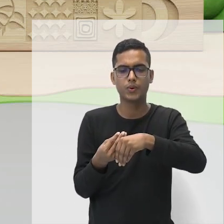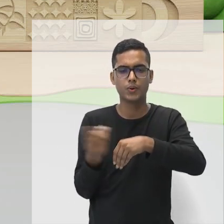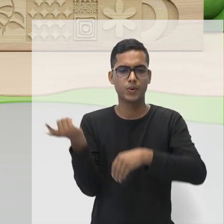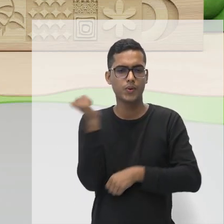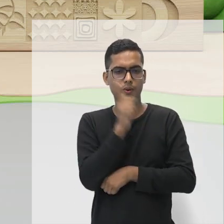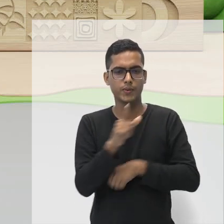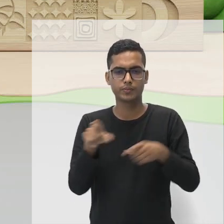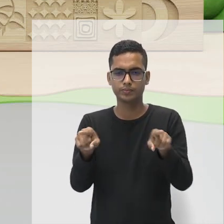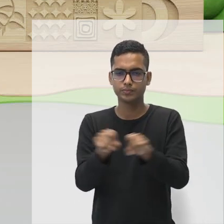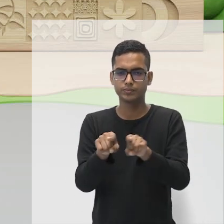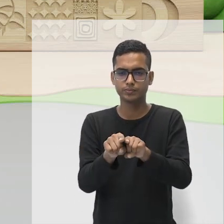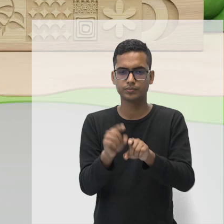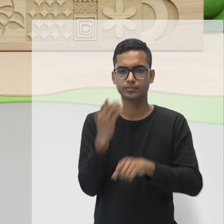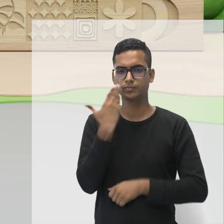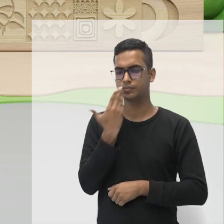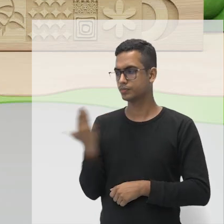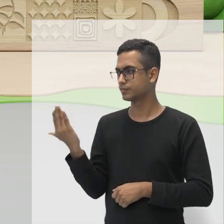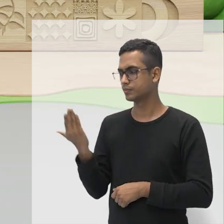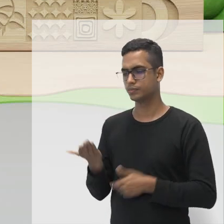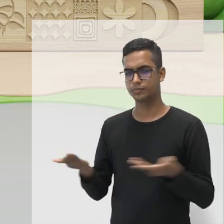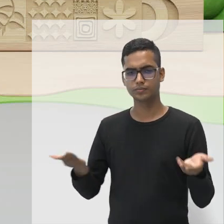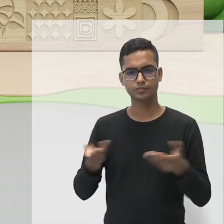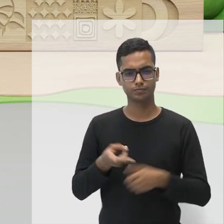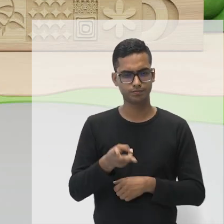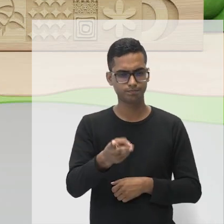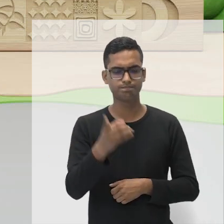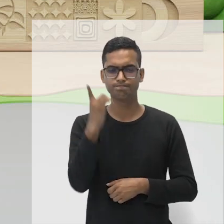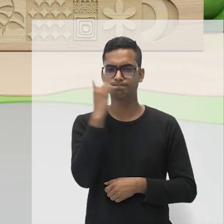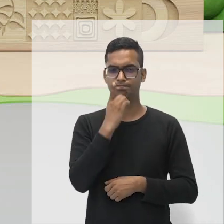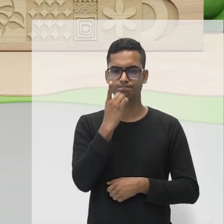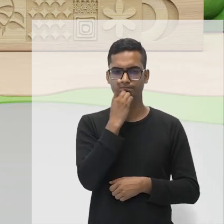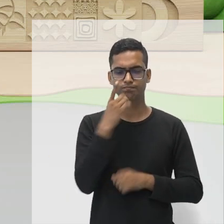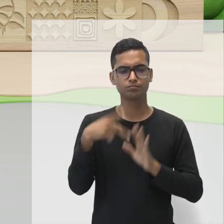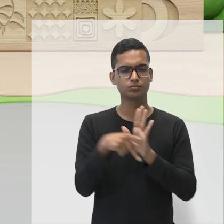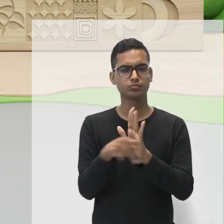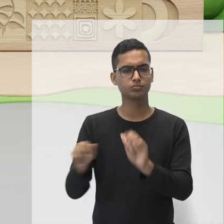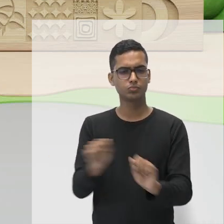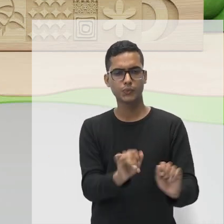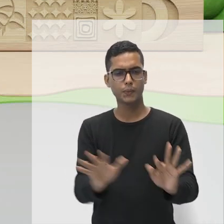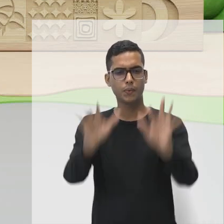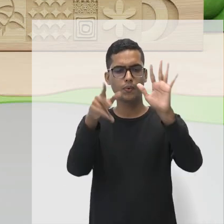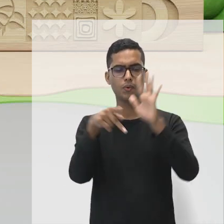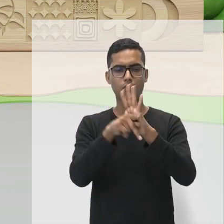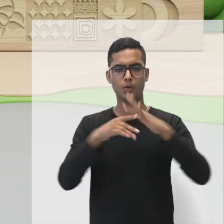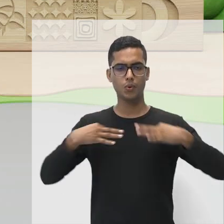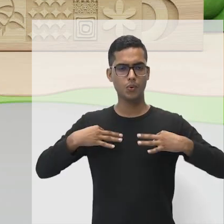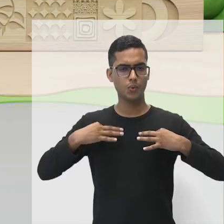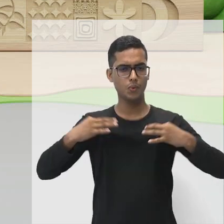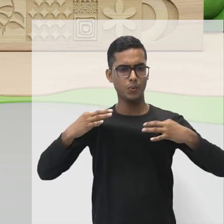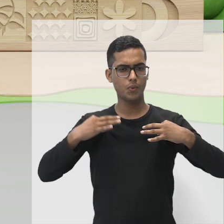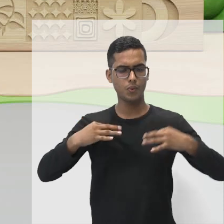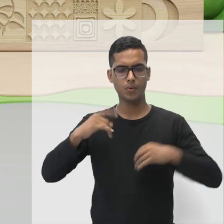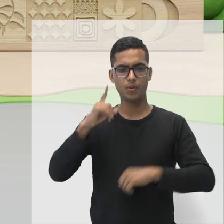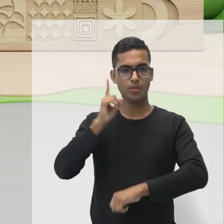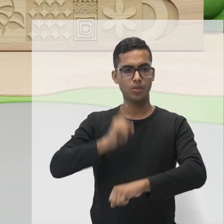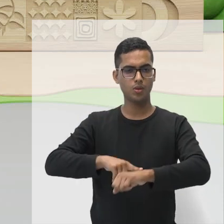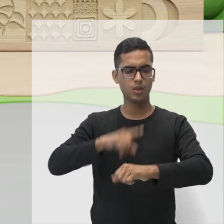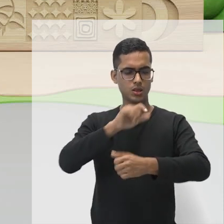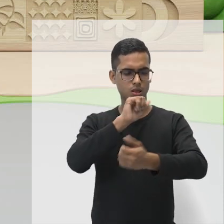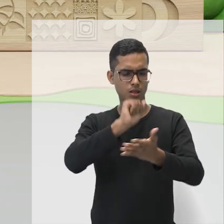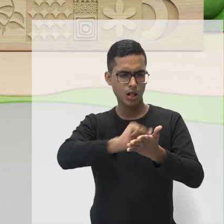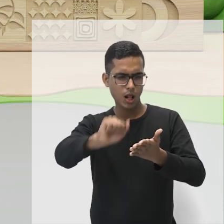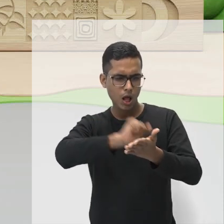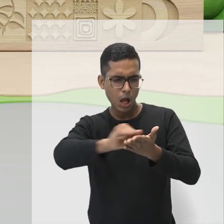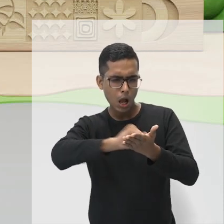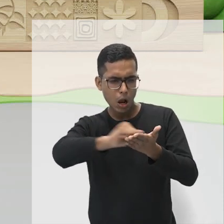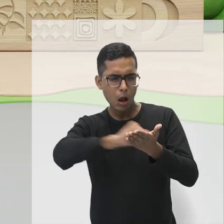quase diariamente, é o quê? A evaporação da roupa. Quando você lava a roupa que